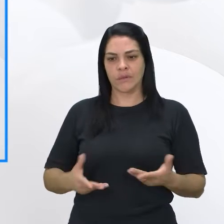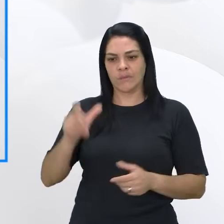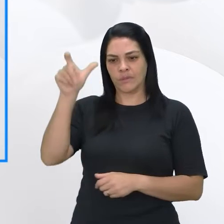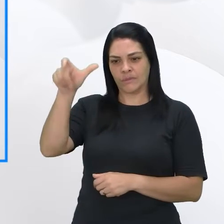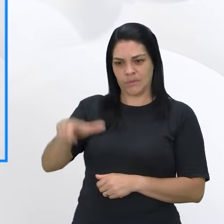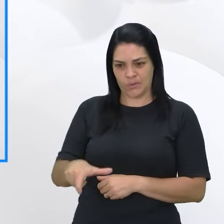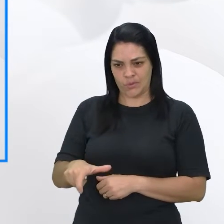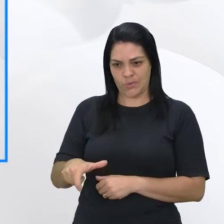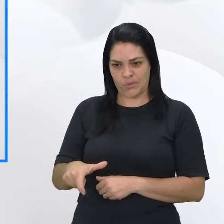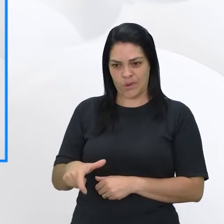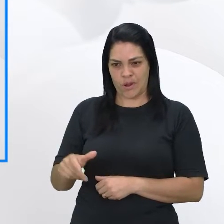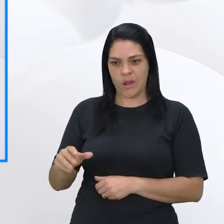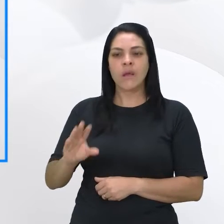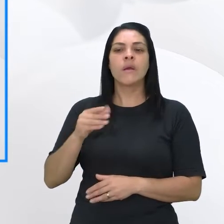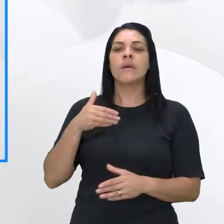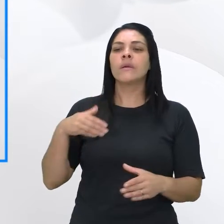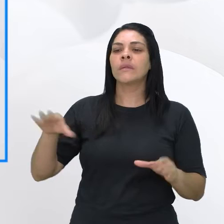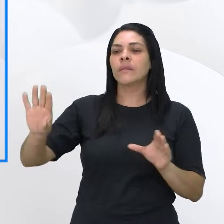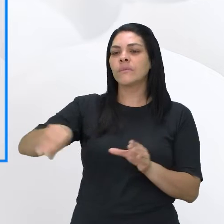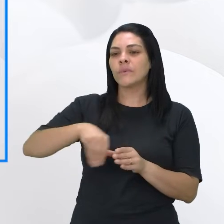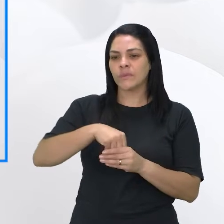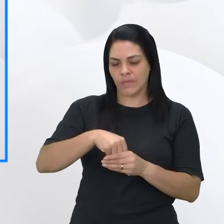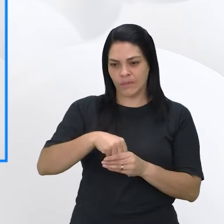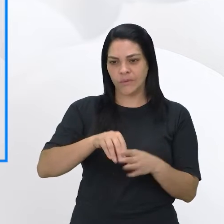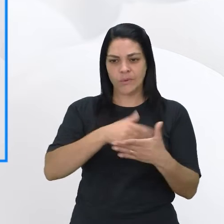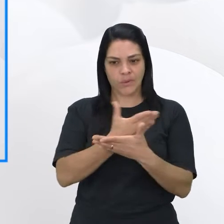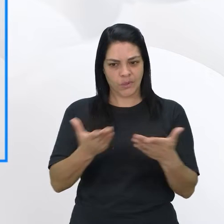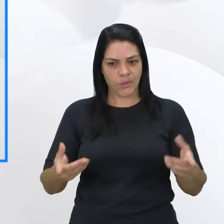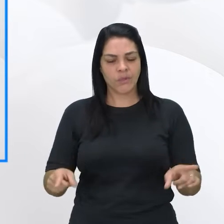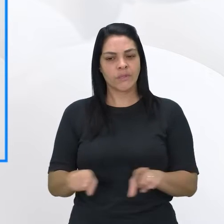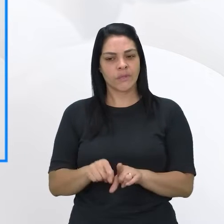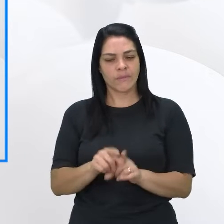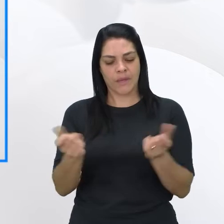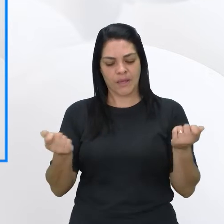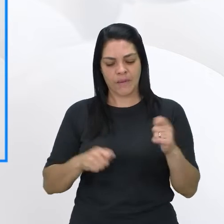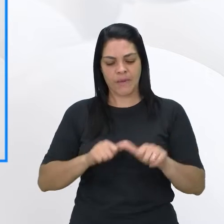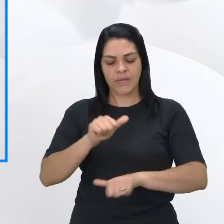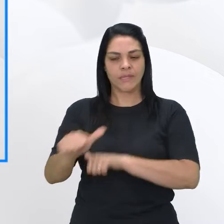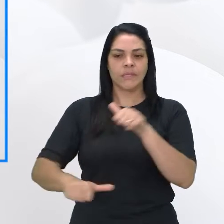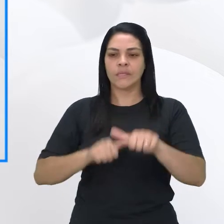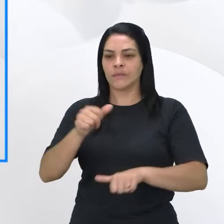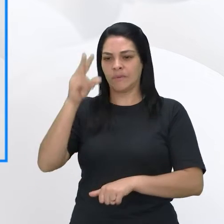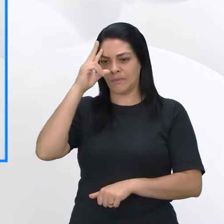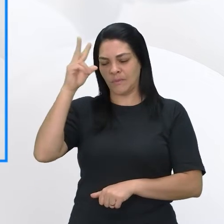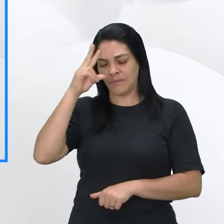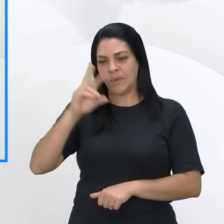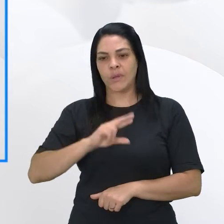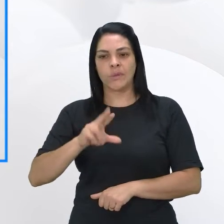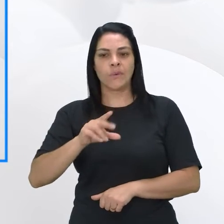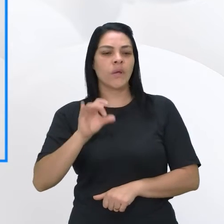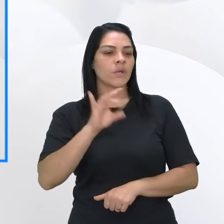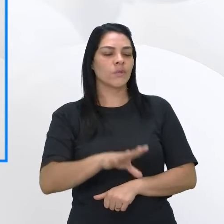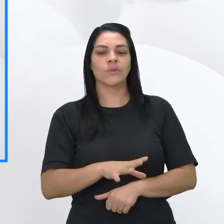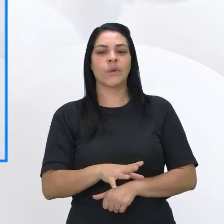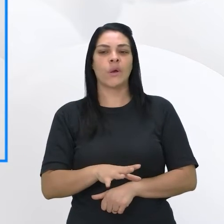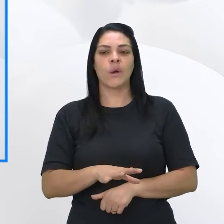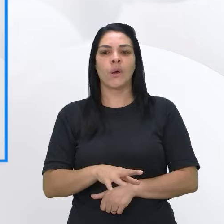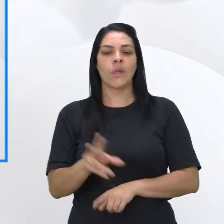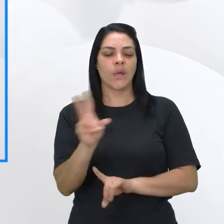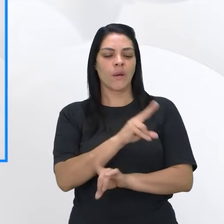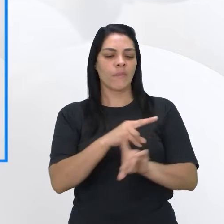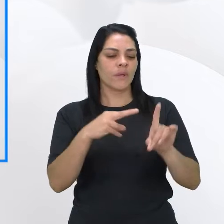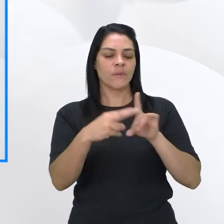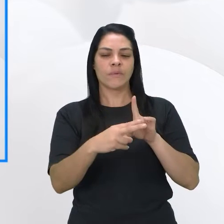situados. Nós todos somos sujeitos históricos e nós transformamos a história. A história não é feita somente, né, dentro de uma visão